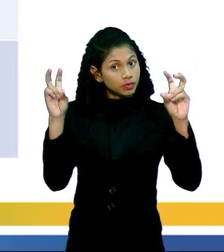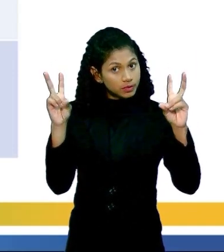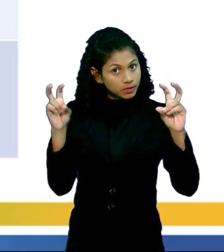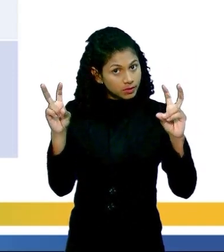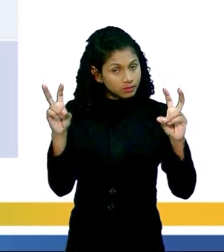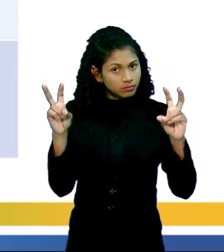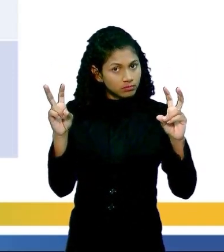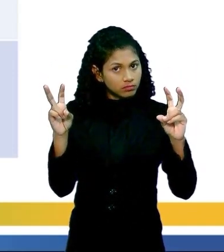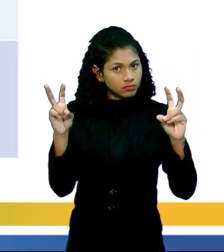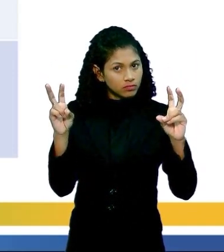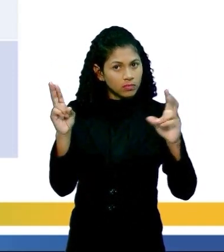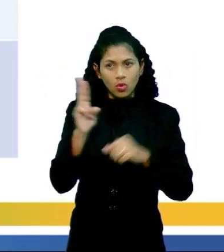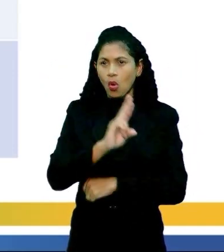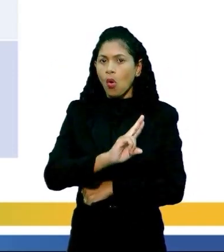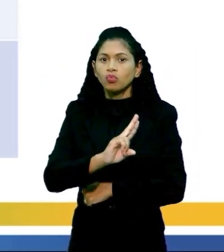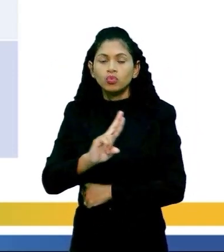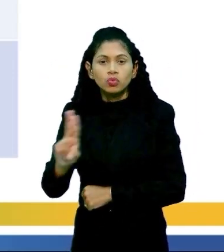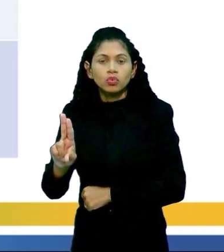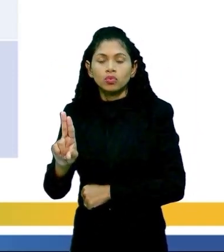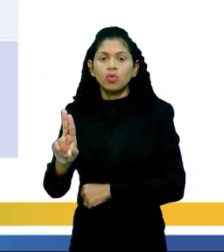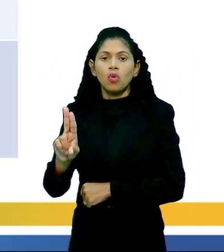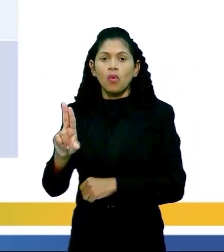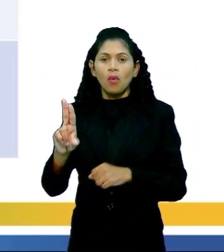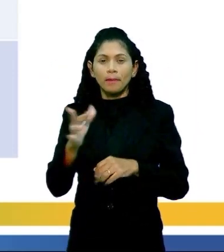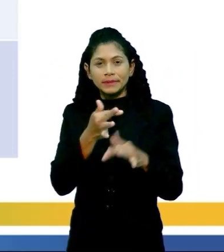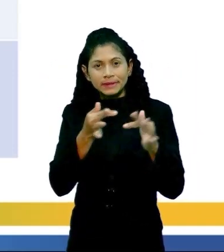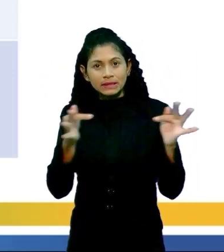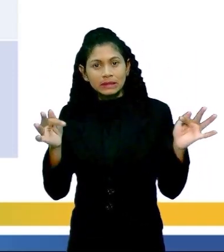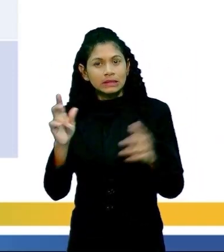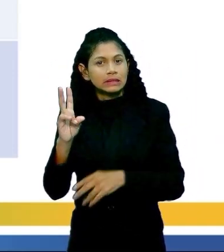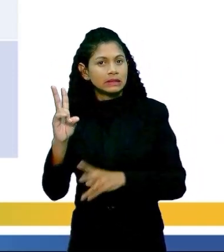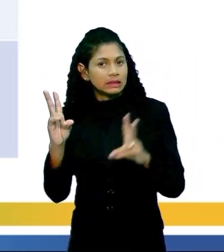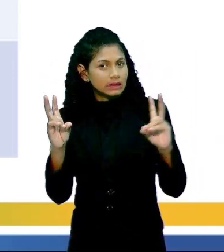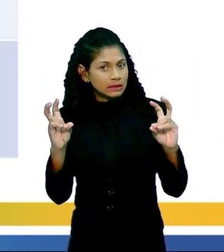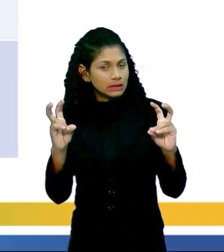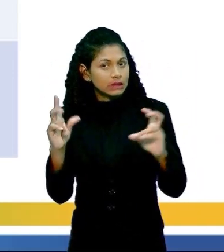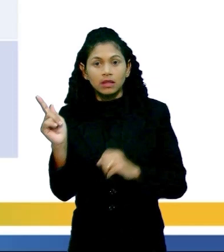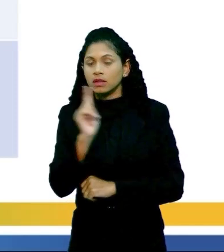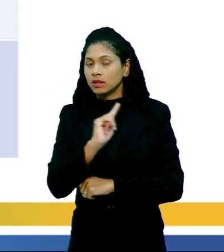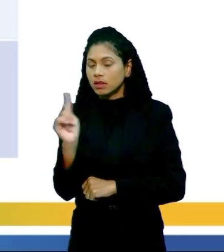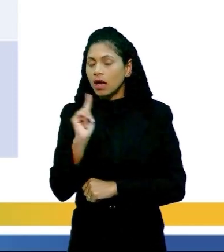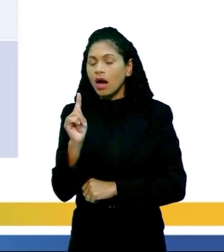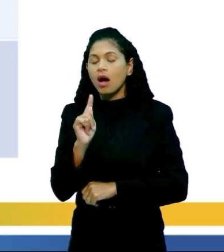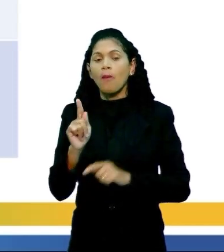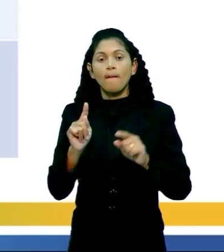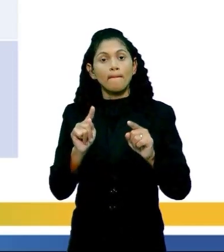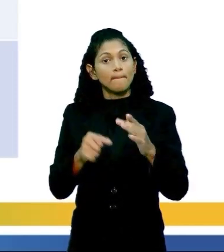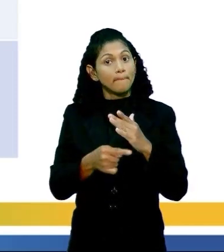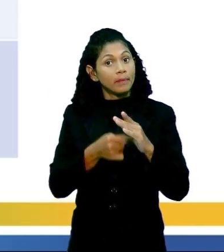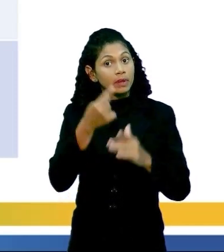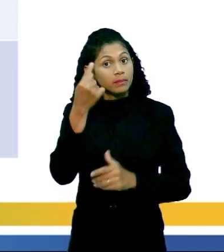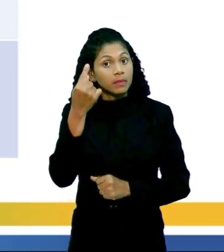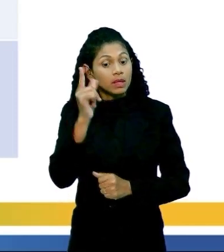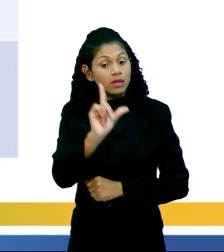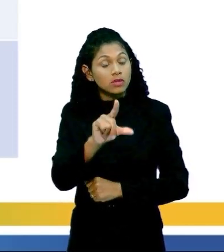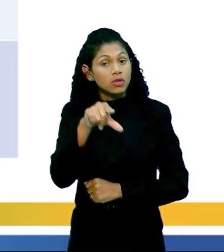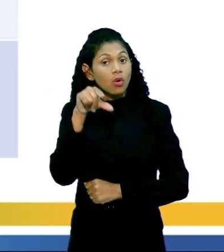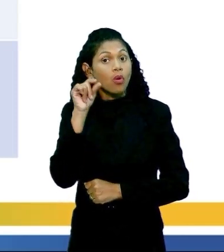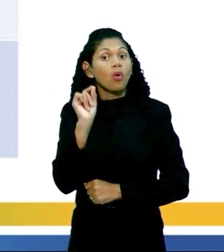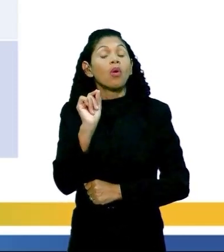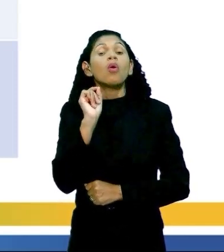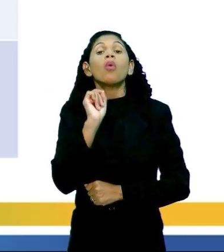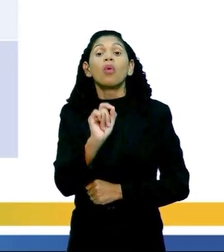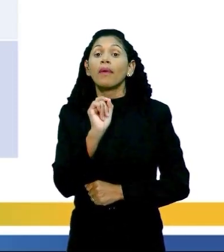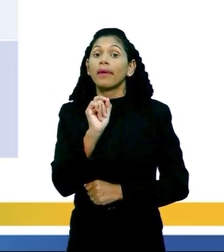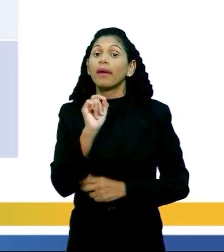seja, não é o nome do que eu quero falar, mas é sobre o que eu quero falar que eu vou escrever. E o título, como eu havia